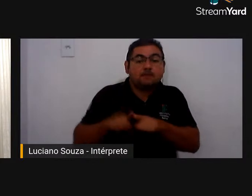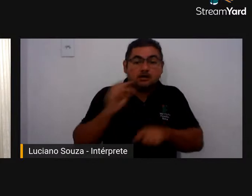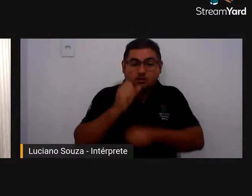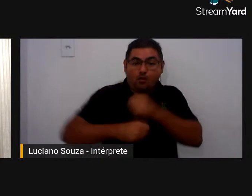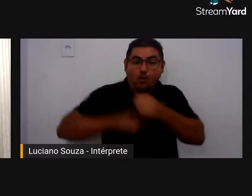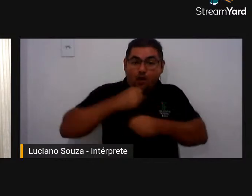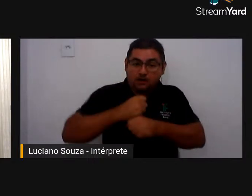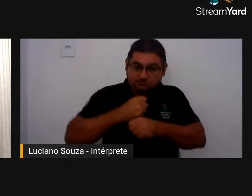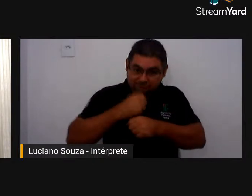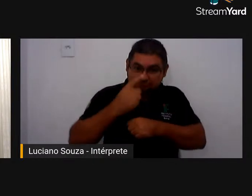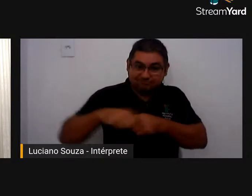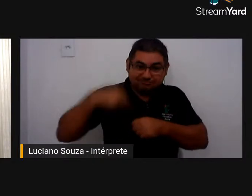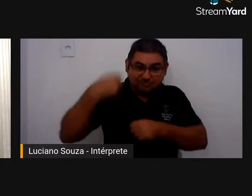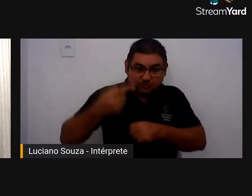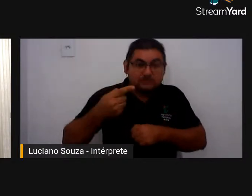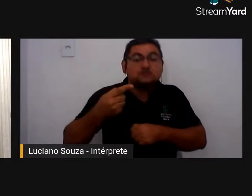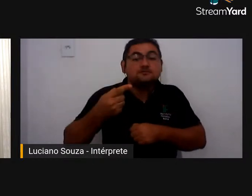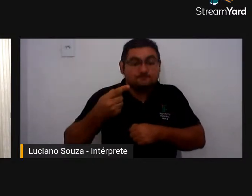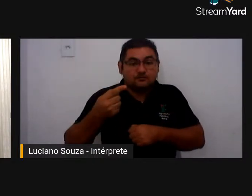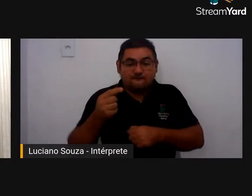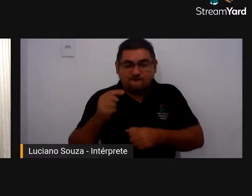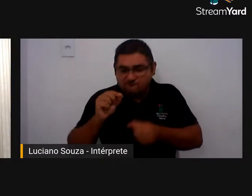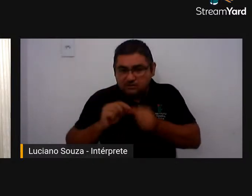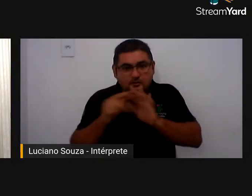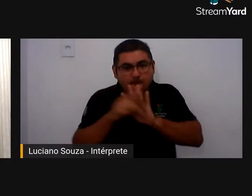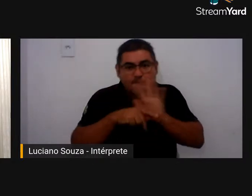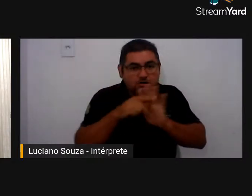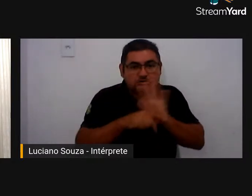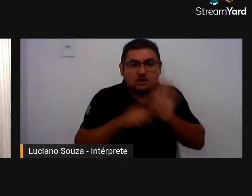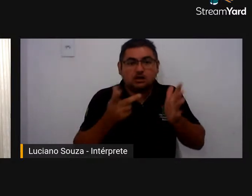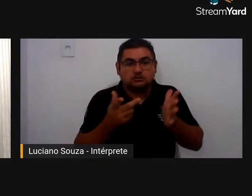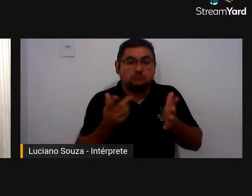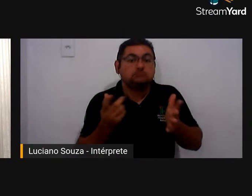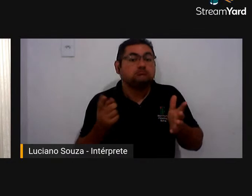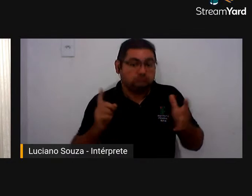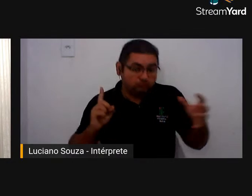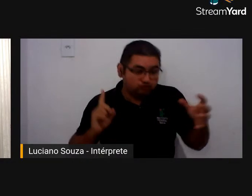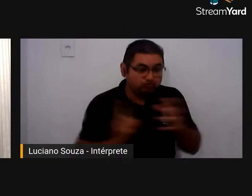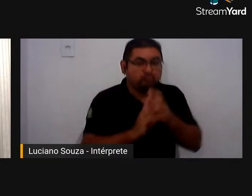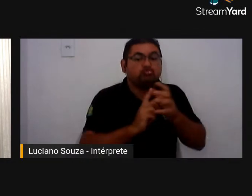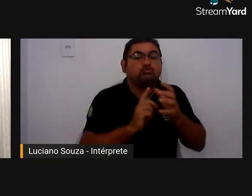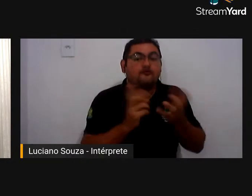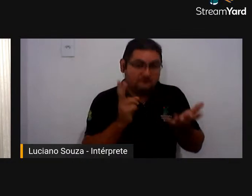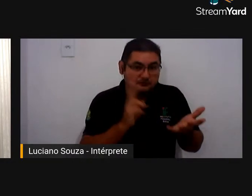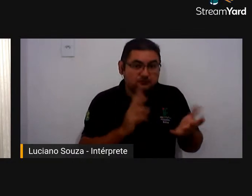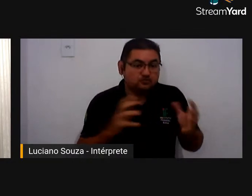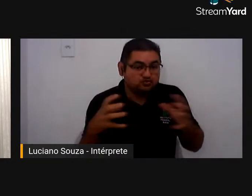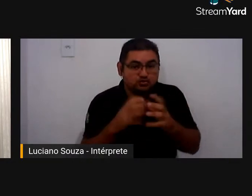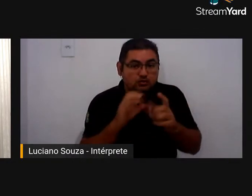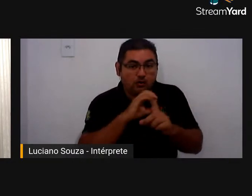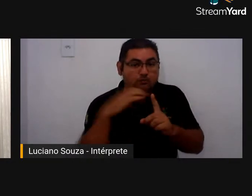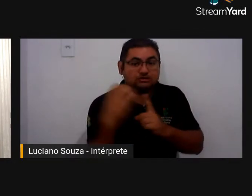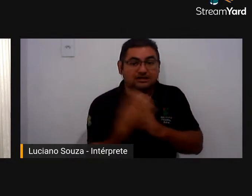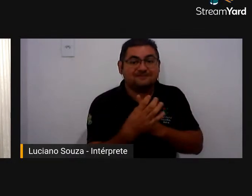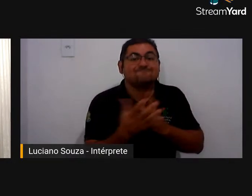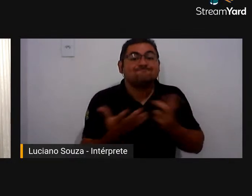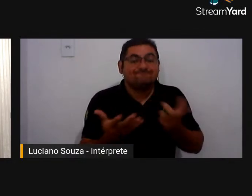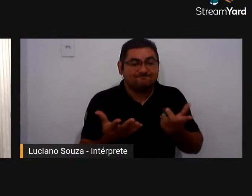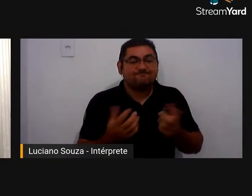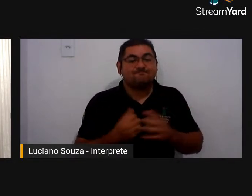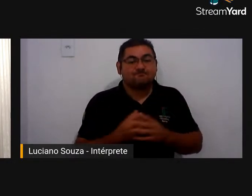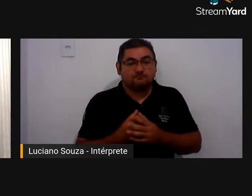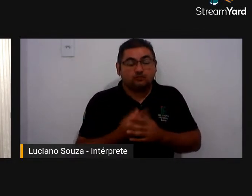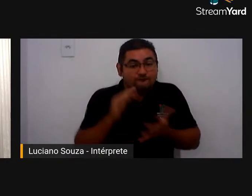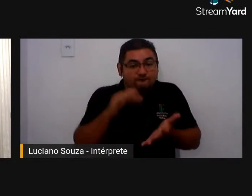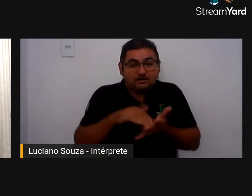e participar não só comovente mais efetivamente diretamente como alguém que faz parte dessa comunidade e ao final